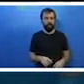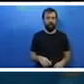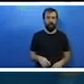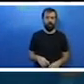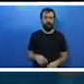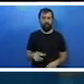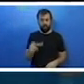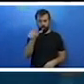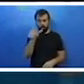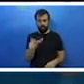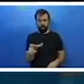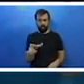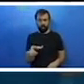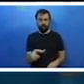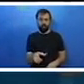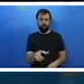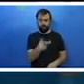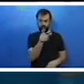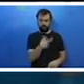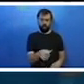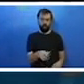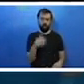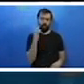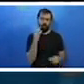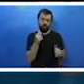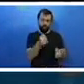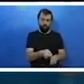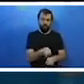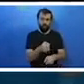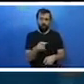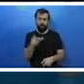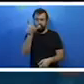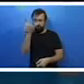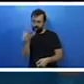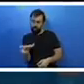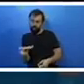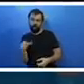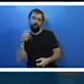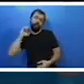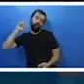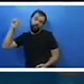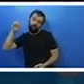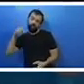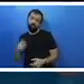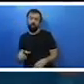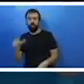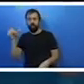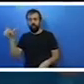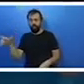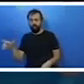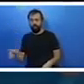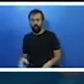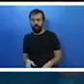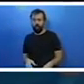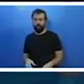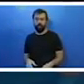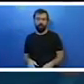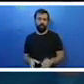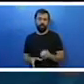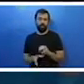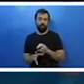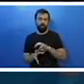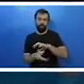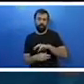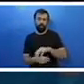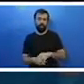E Tiradentes, será que ele estava organizando essa revolução? E o ouvidor-mor, será que ele estava praticando corrupção em troco